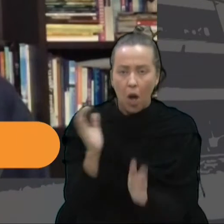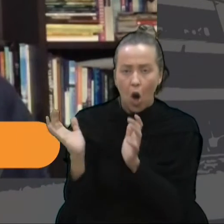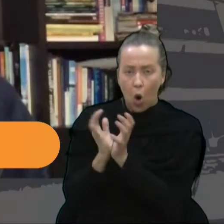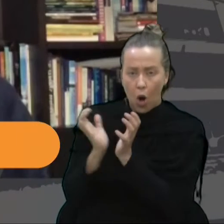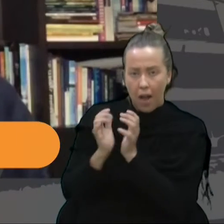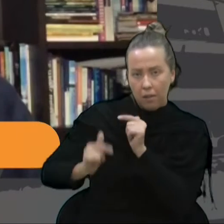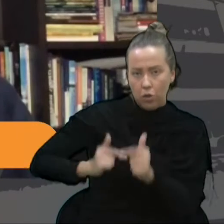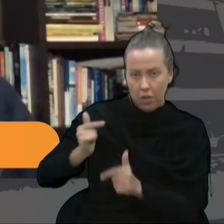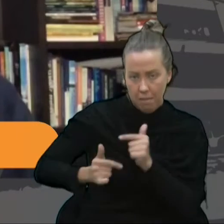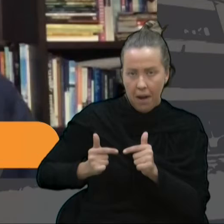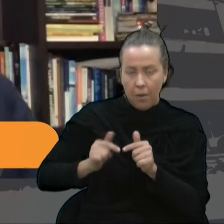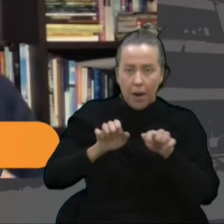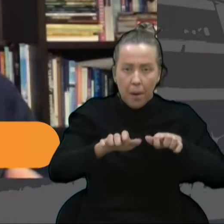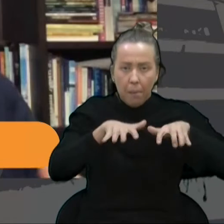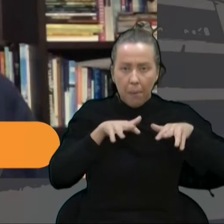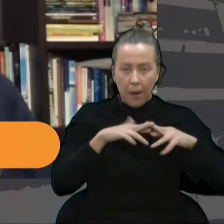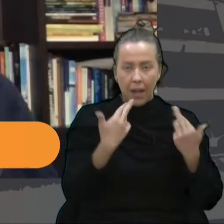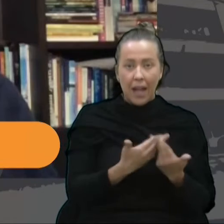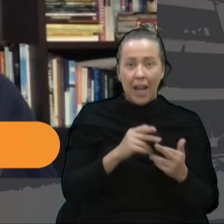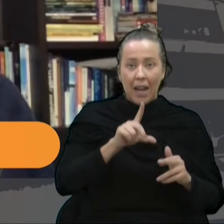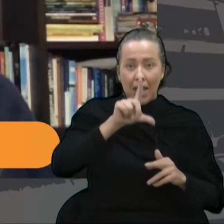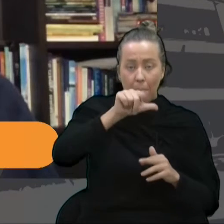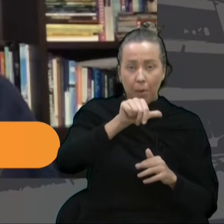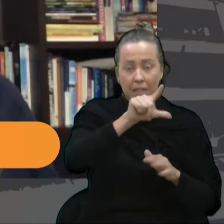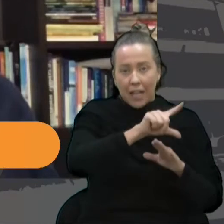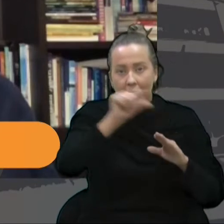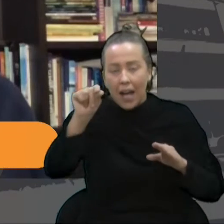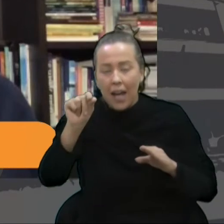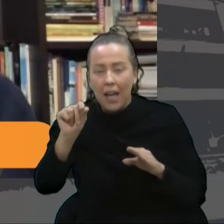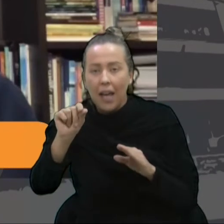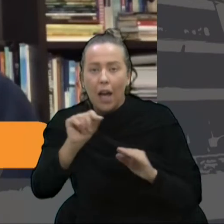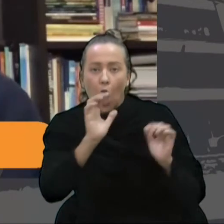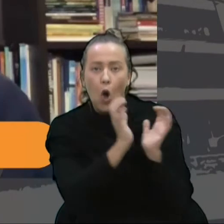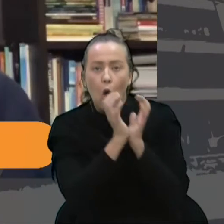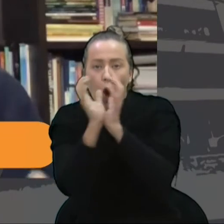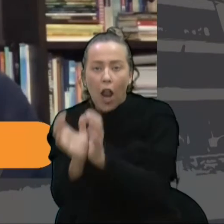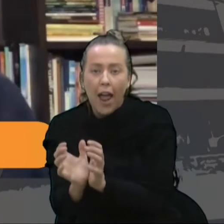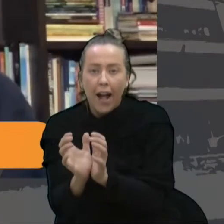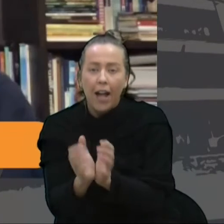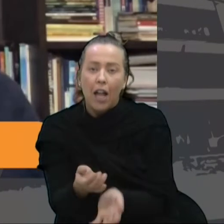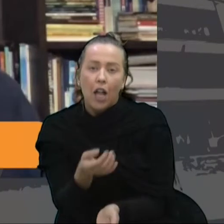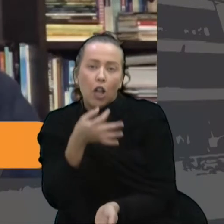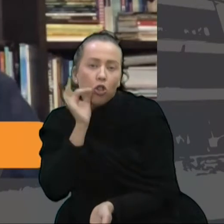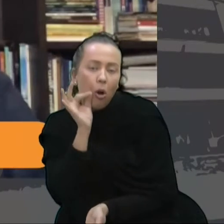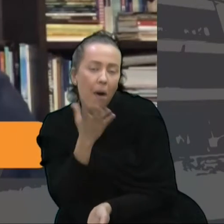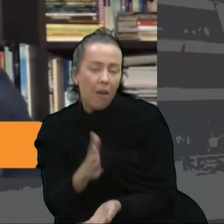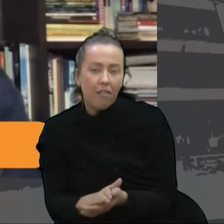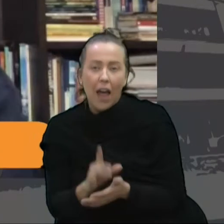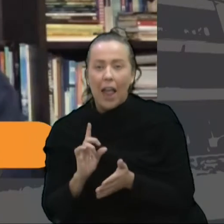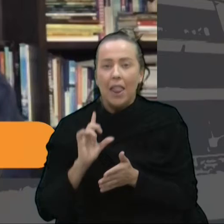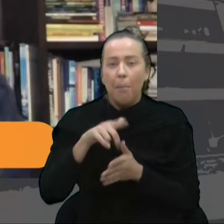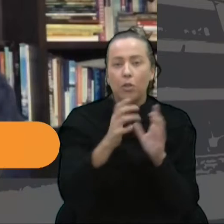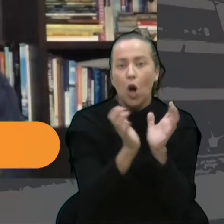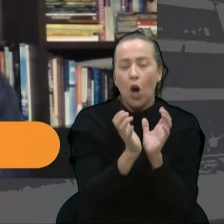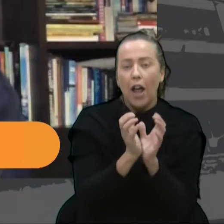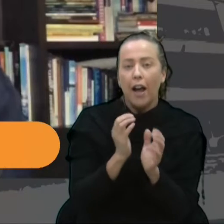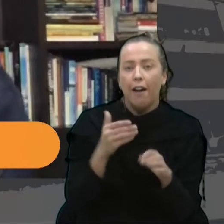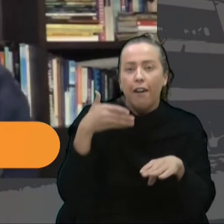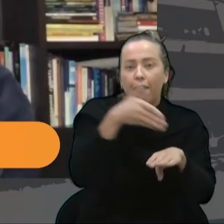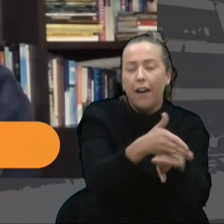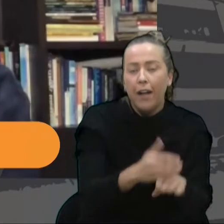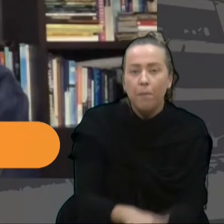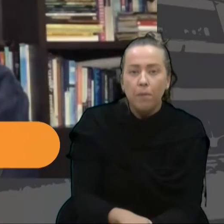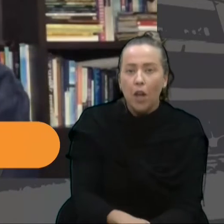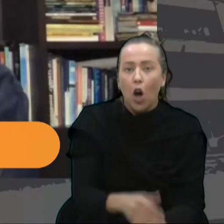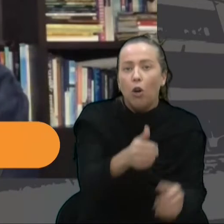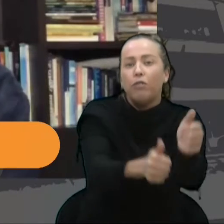colegas na redação, depois se encontra com seus colegas no happy hour, depois se encontra com seus colegas ali,